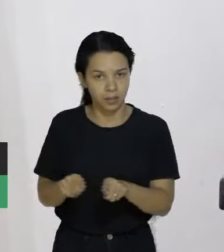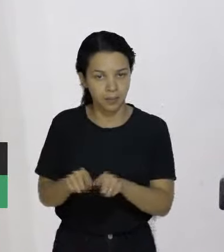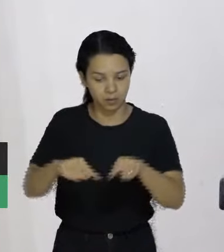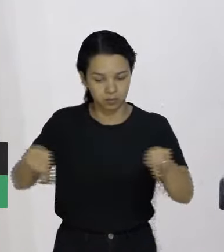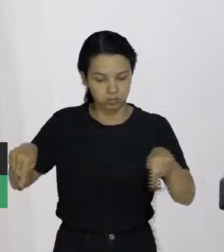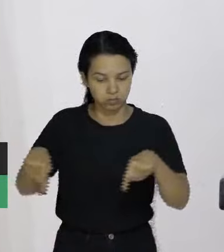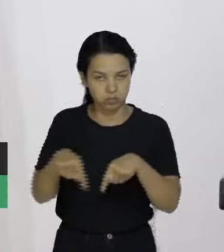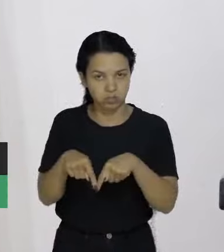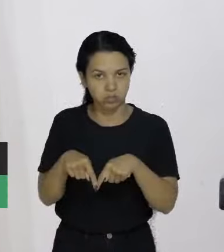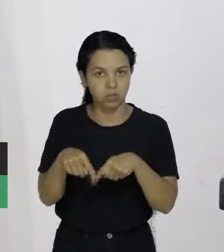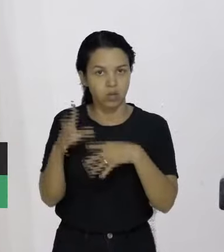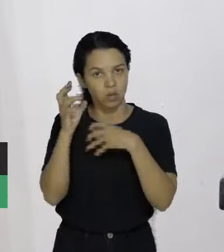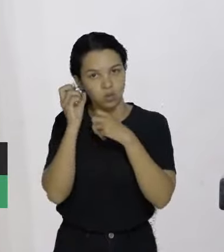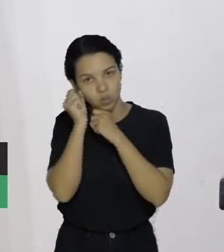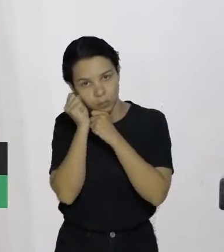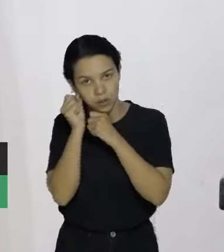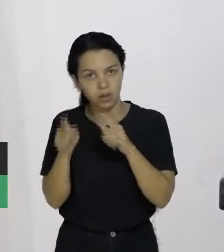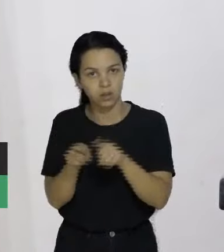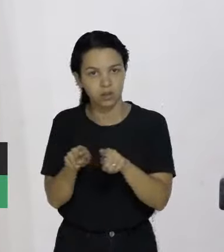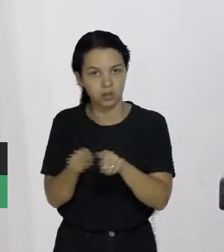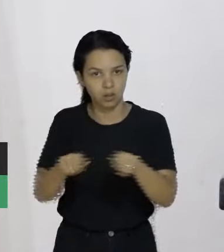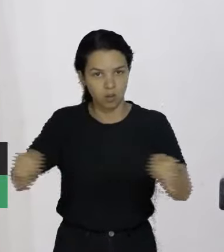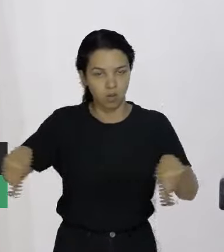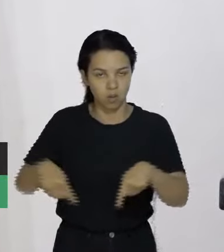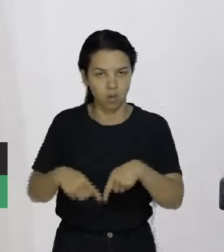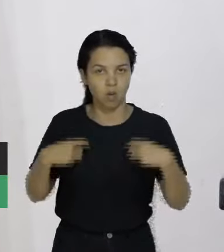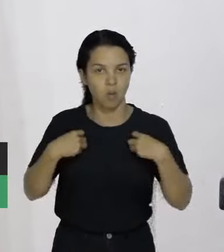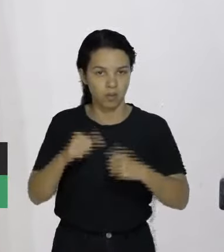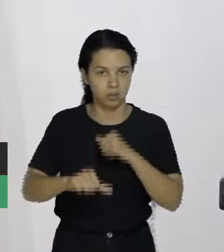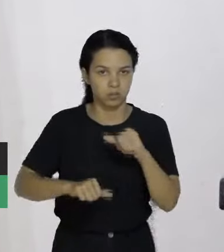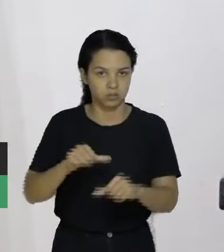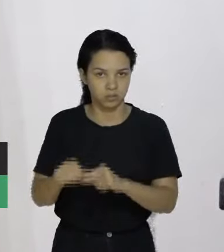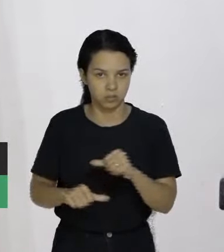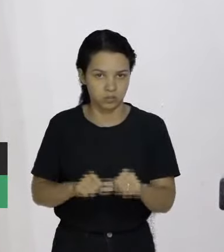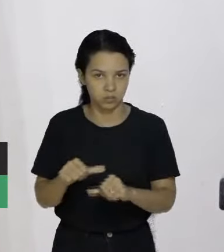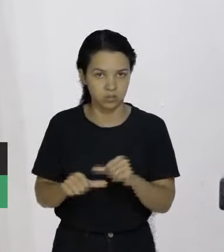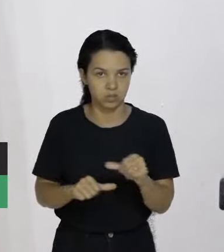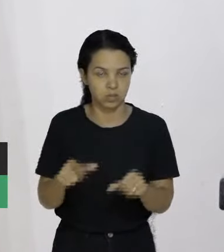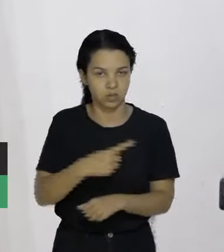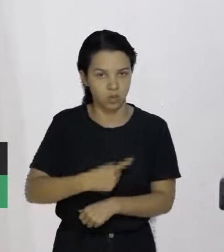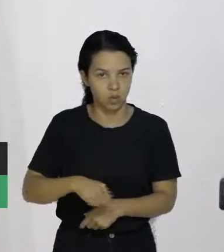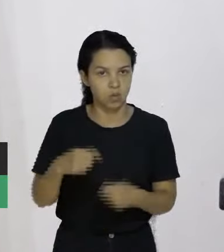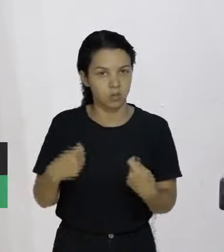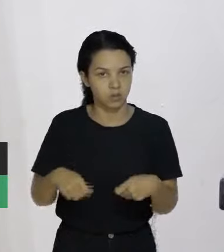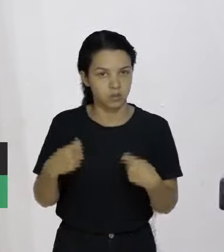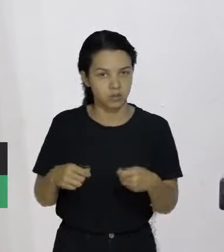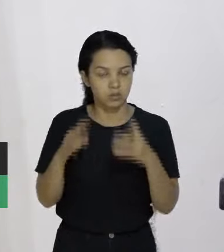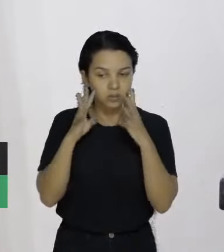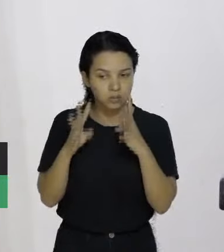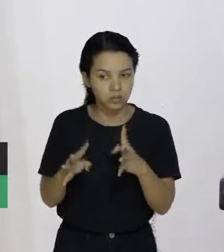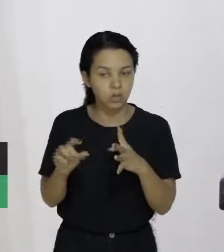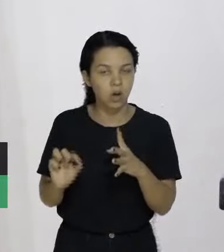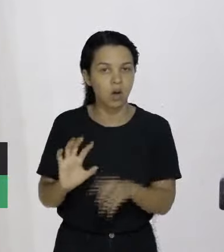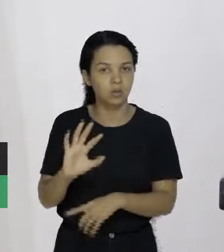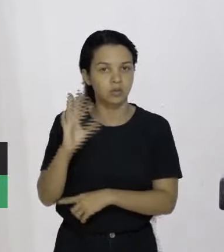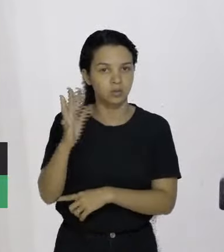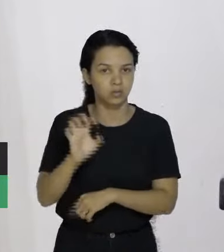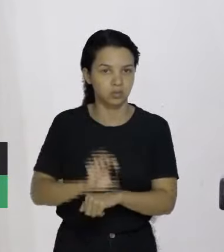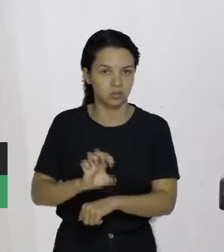saindo do campo da teoria para ver o que tá acontecendo no nosso estado eu